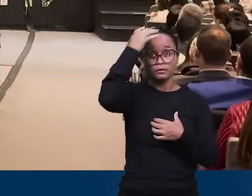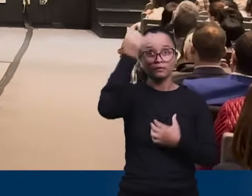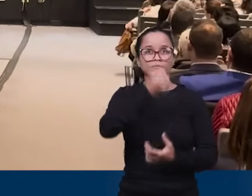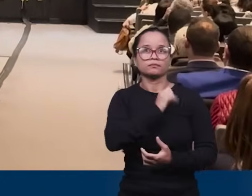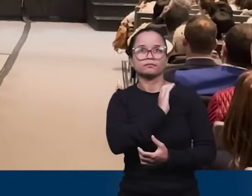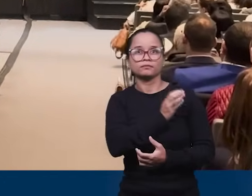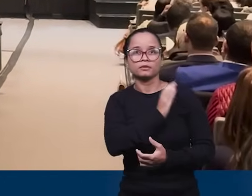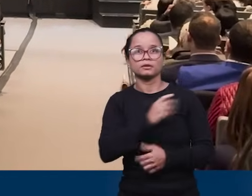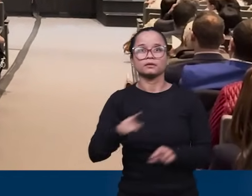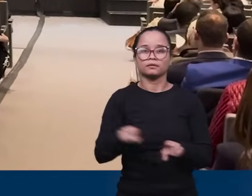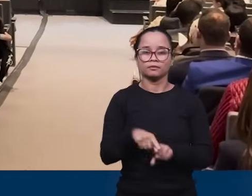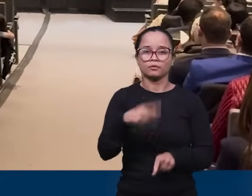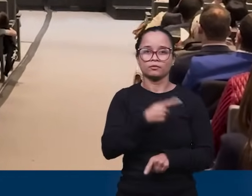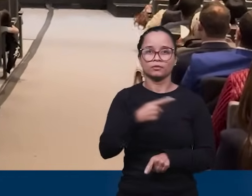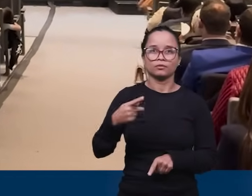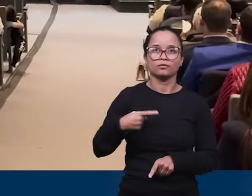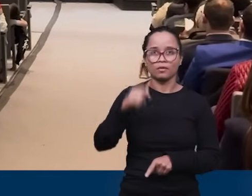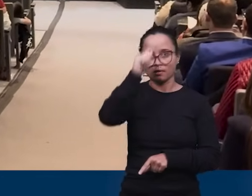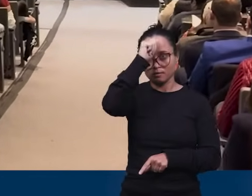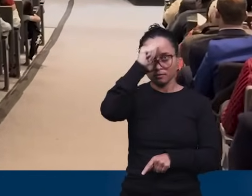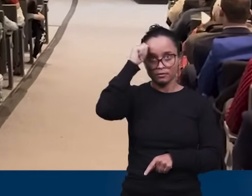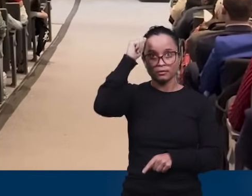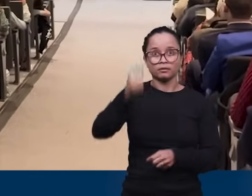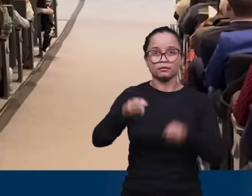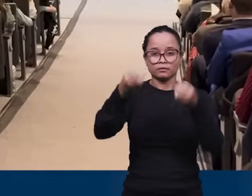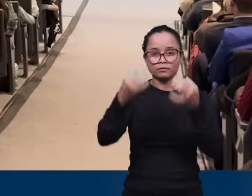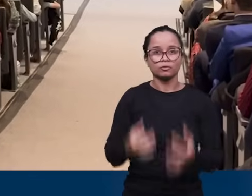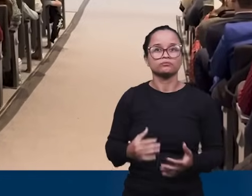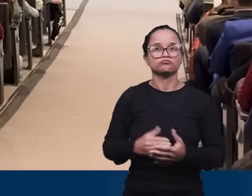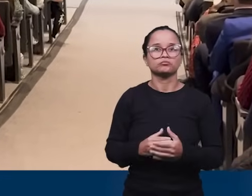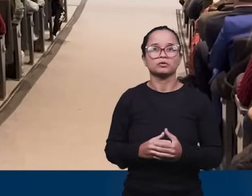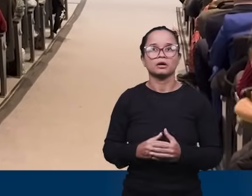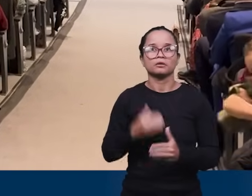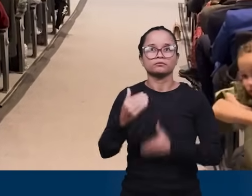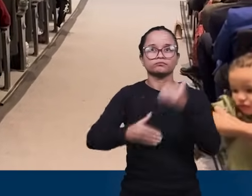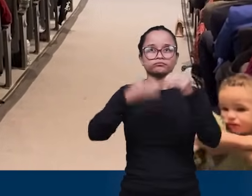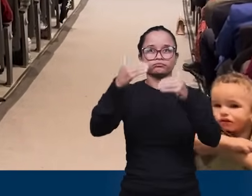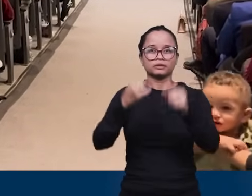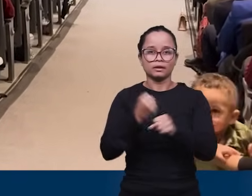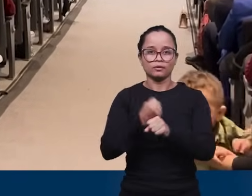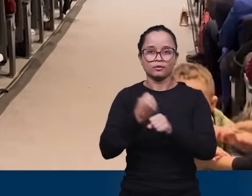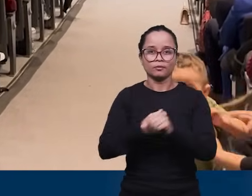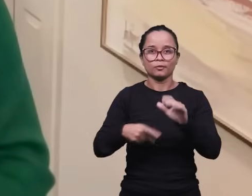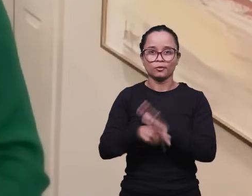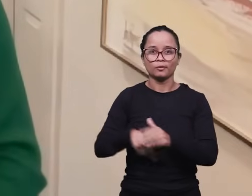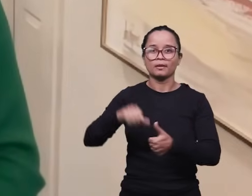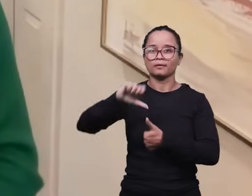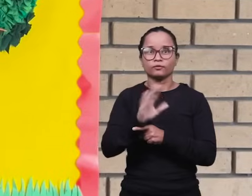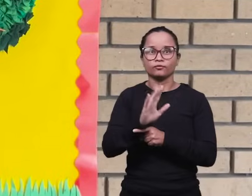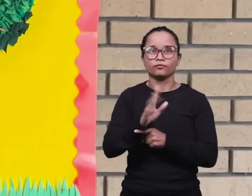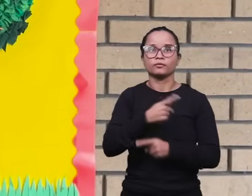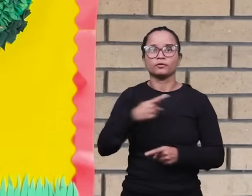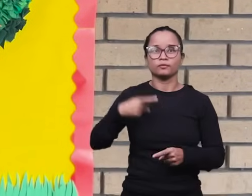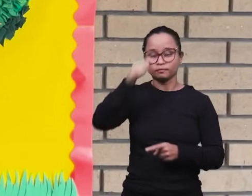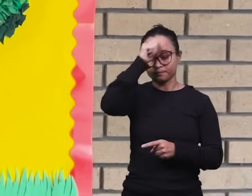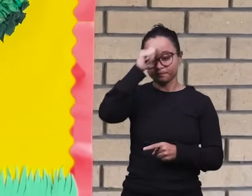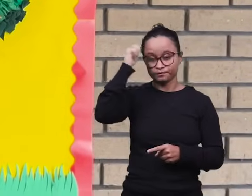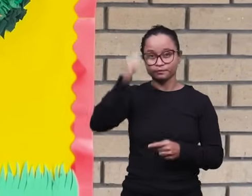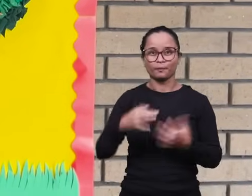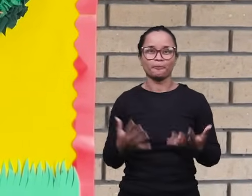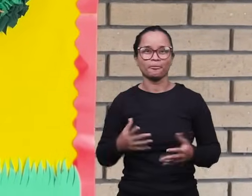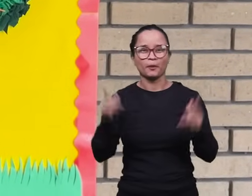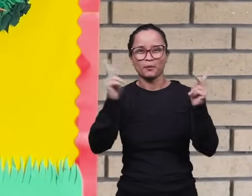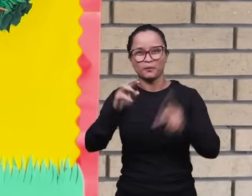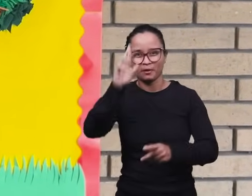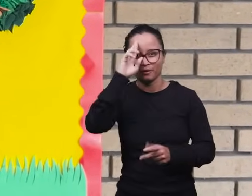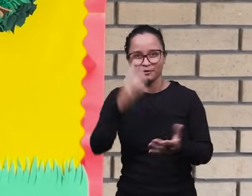momento atual. O pastor Amadeu Loureiro comentou sobre a prosperidade da obra na América do Norte. Pai, senhor e irmãos,